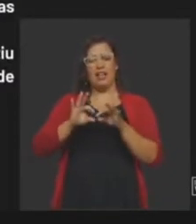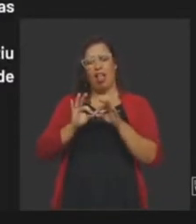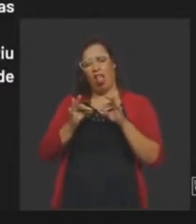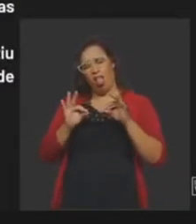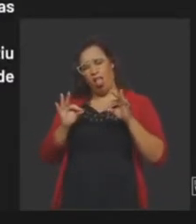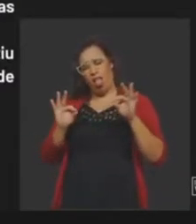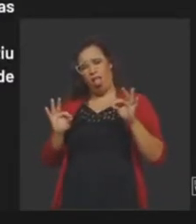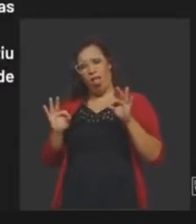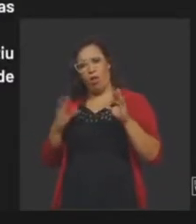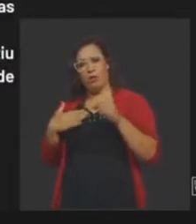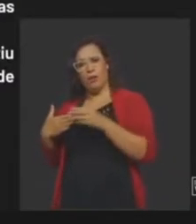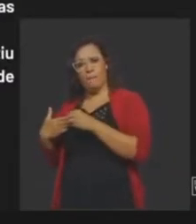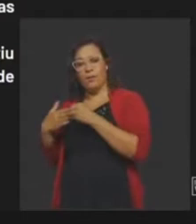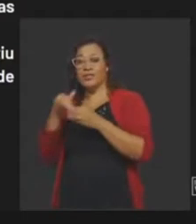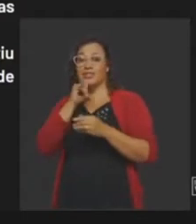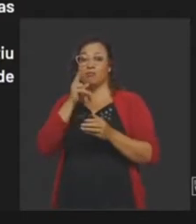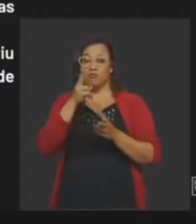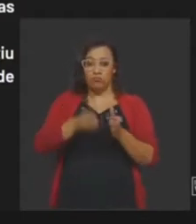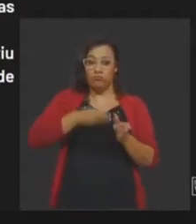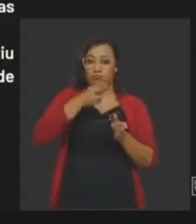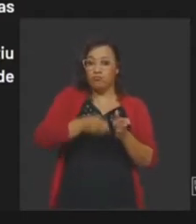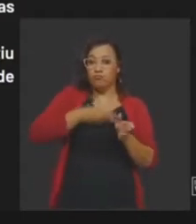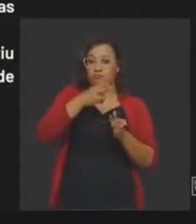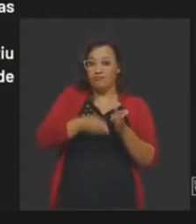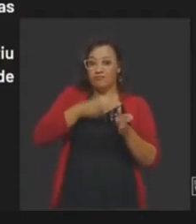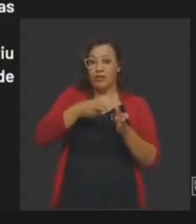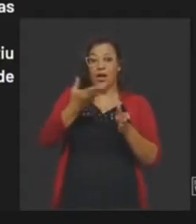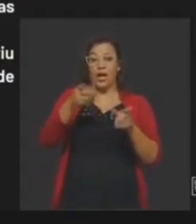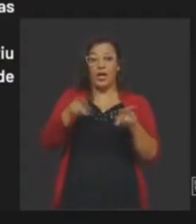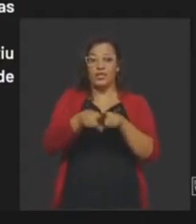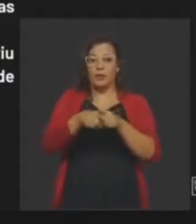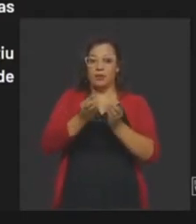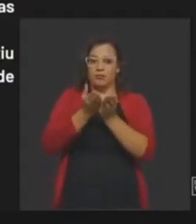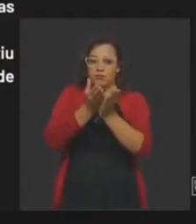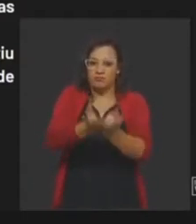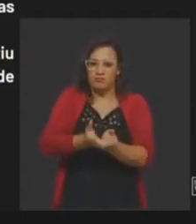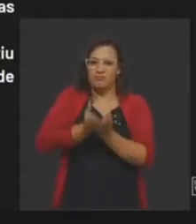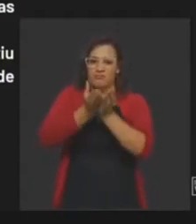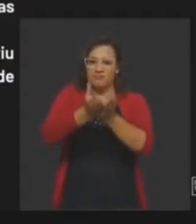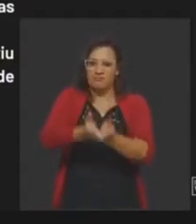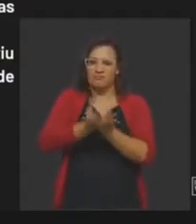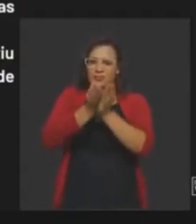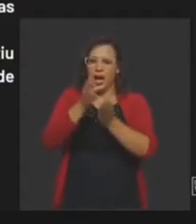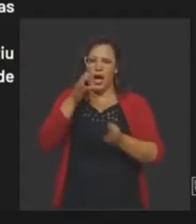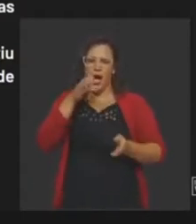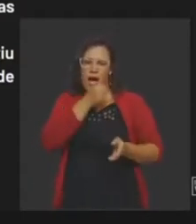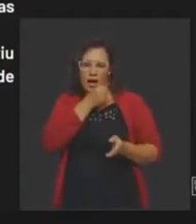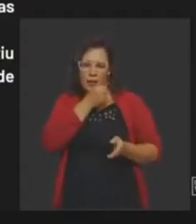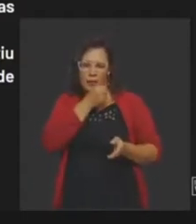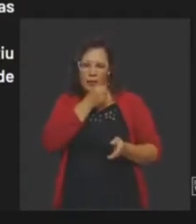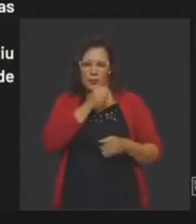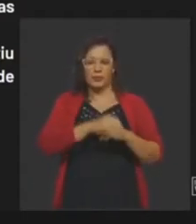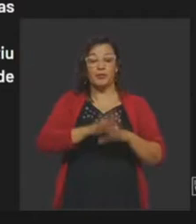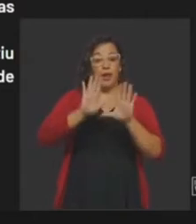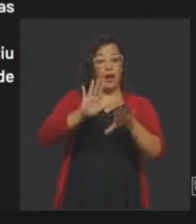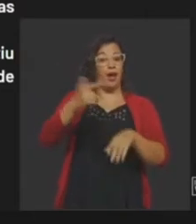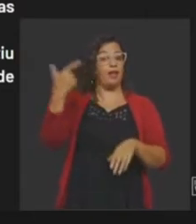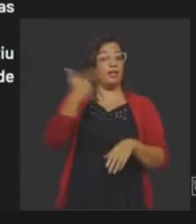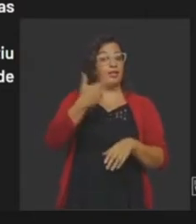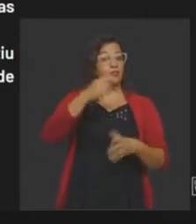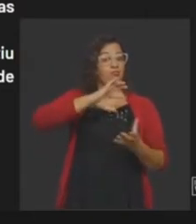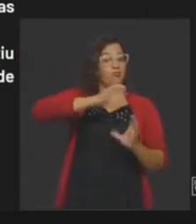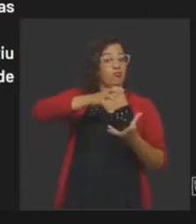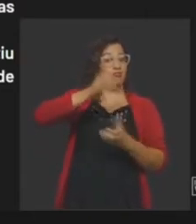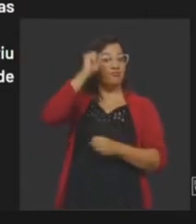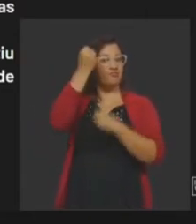lembrando aqui do trem movido a vapor e do navio movido a vapor. Já a segunda revolução industrial permitiu